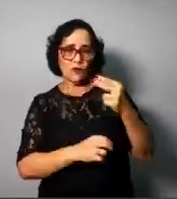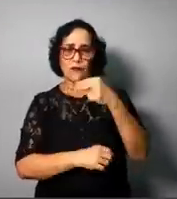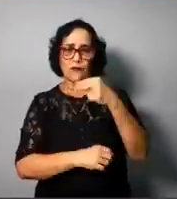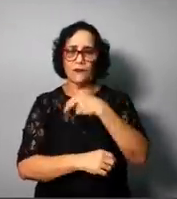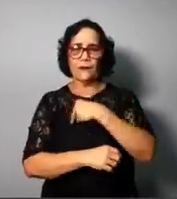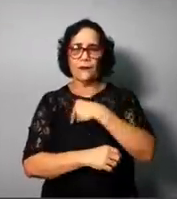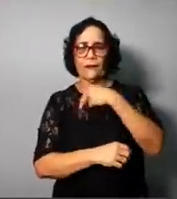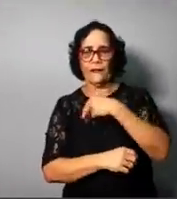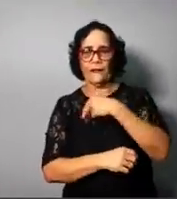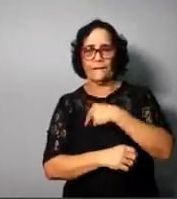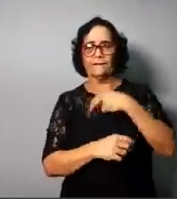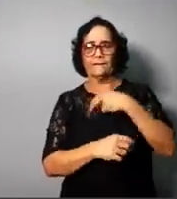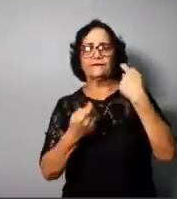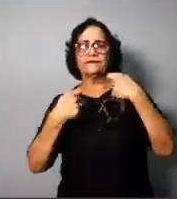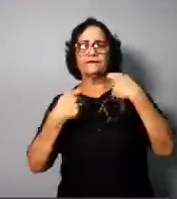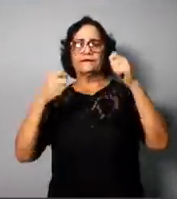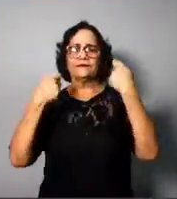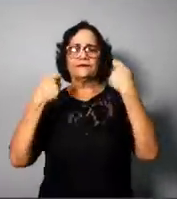Aleluia.